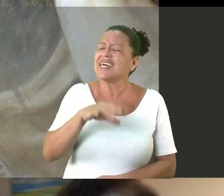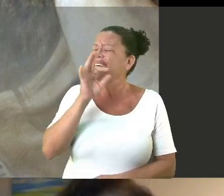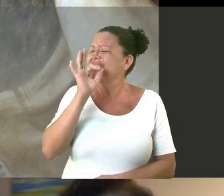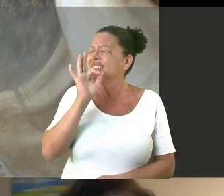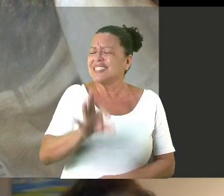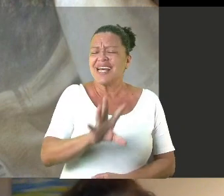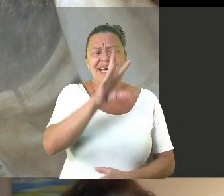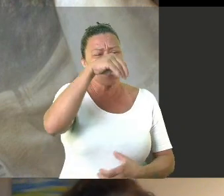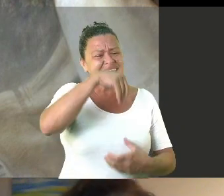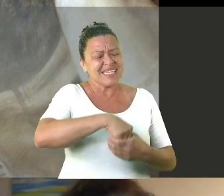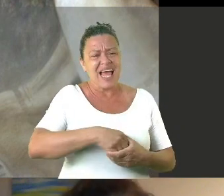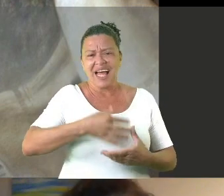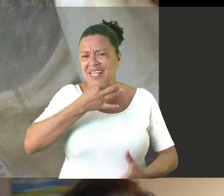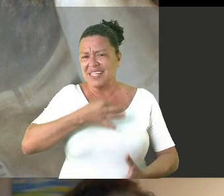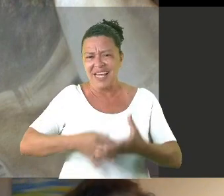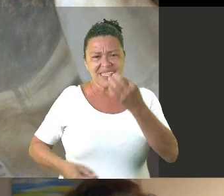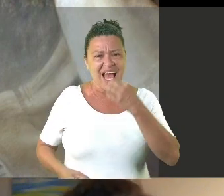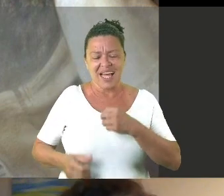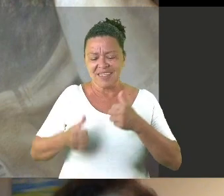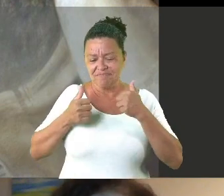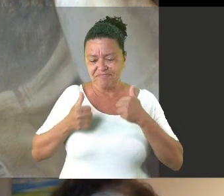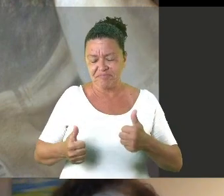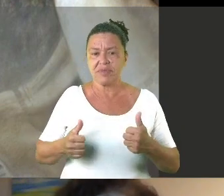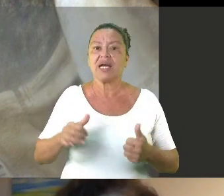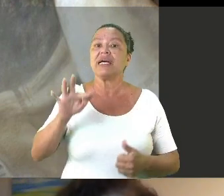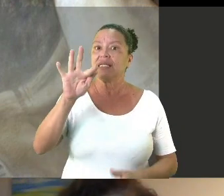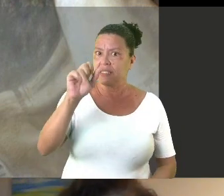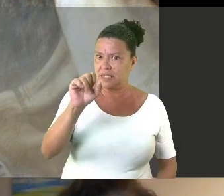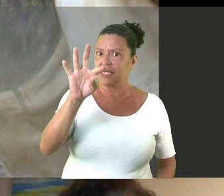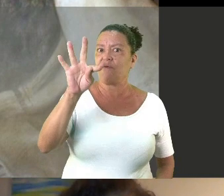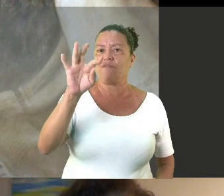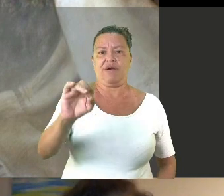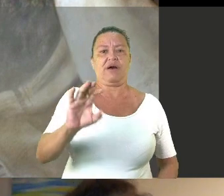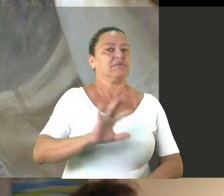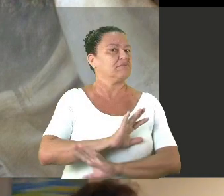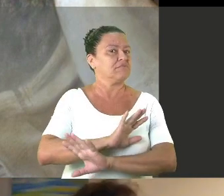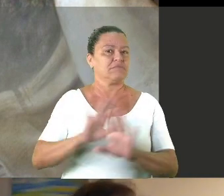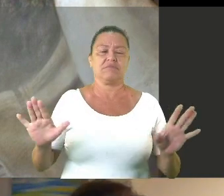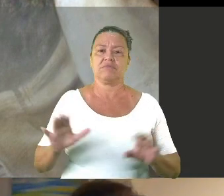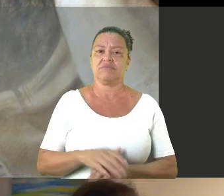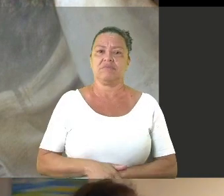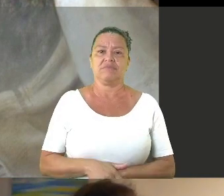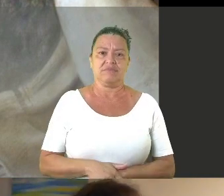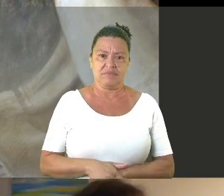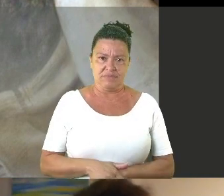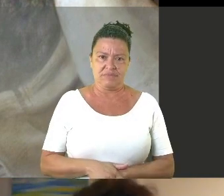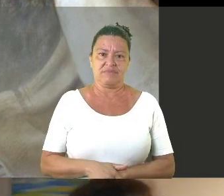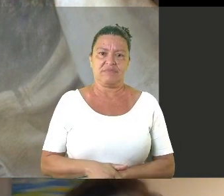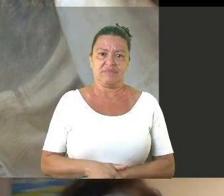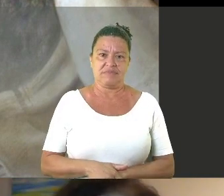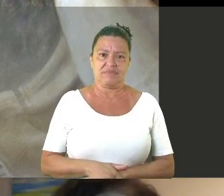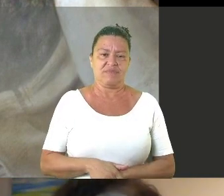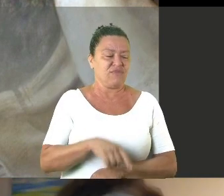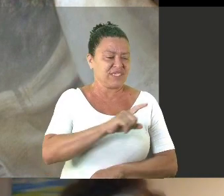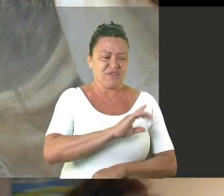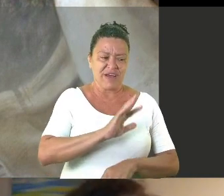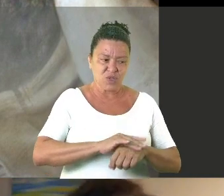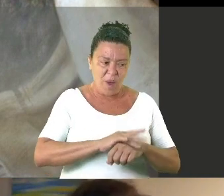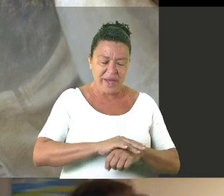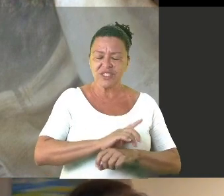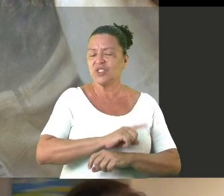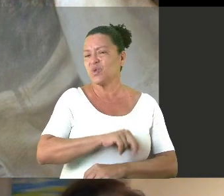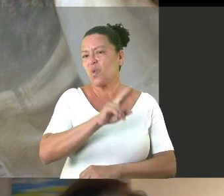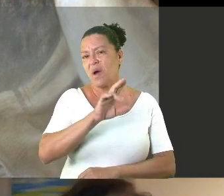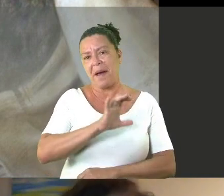dentro do seu organismo. Isso é um fato. Você não vai mais estar doente, não vai